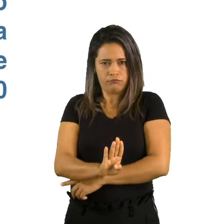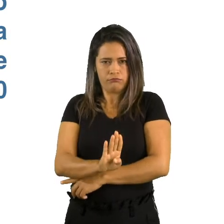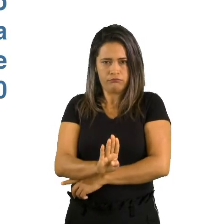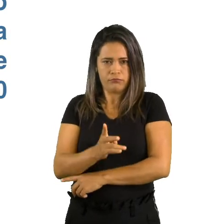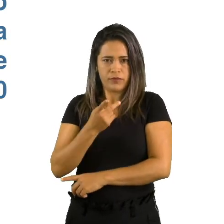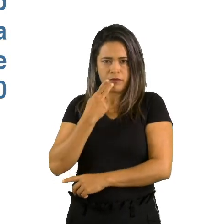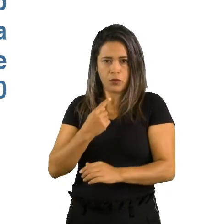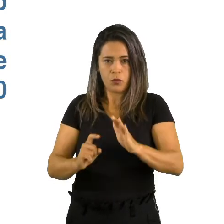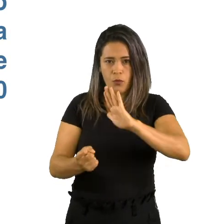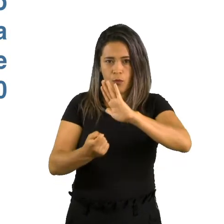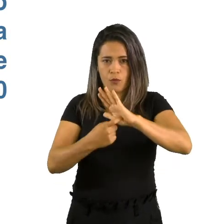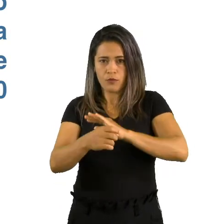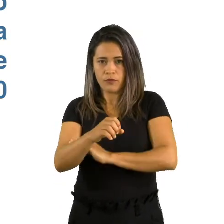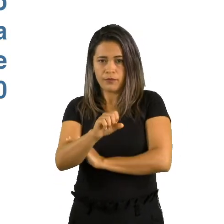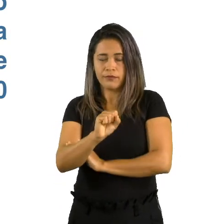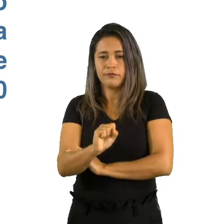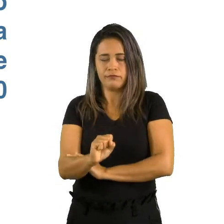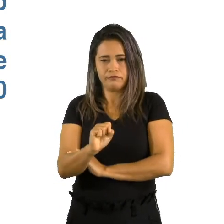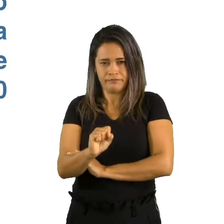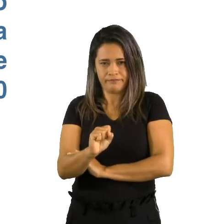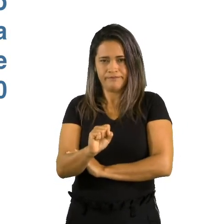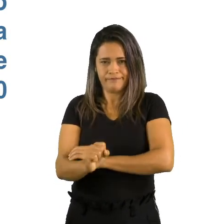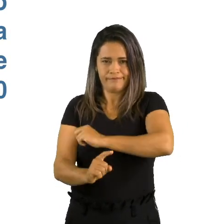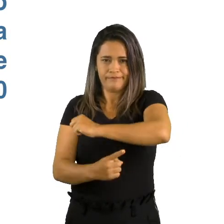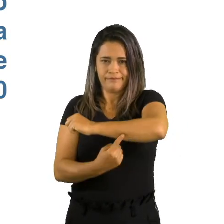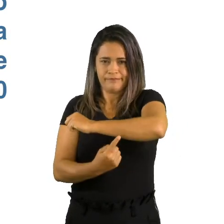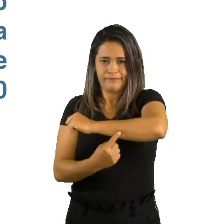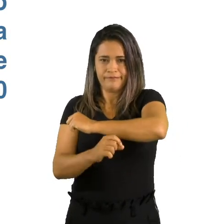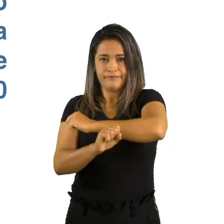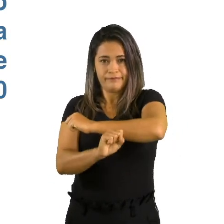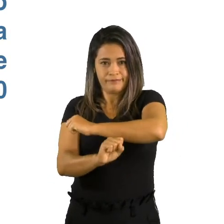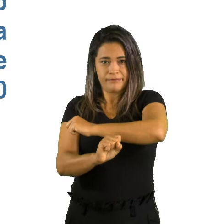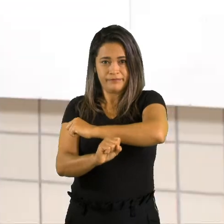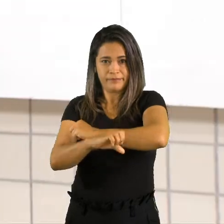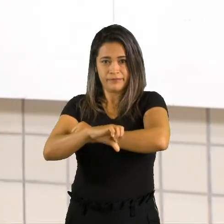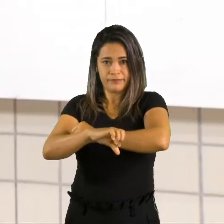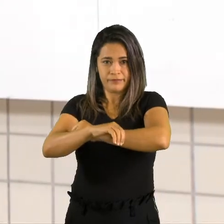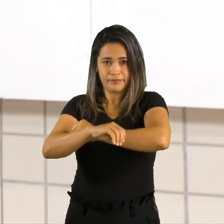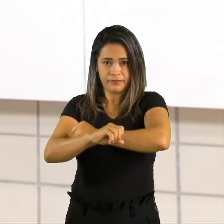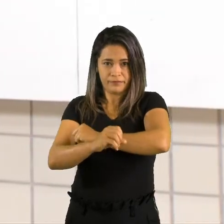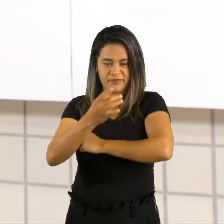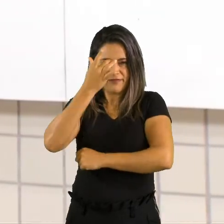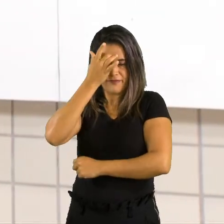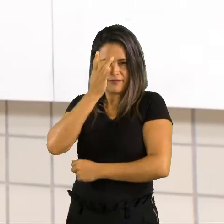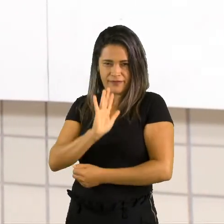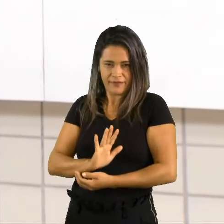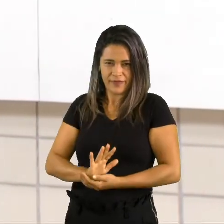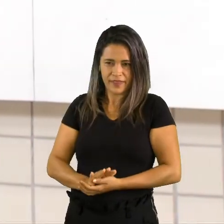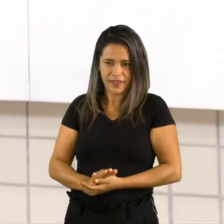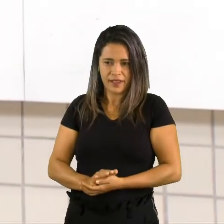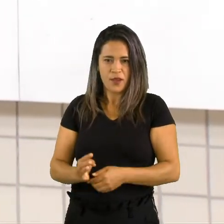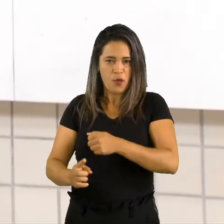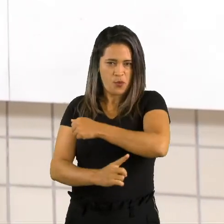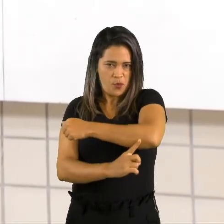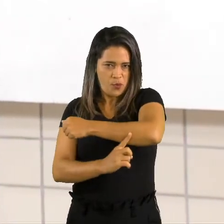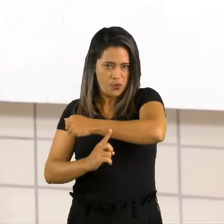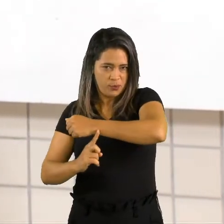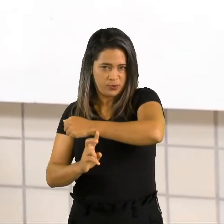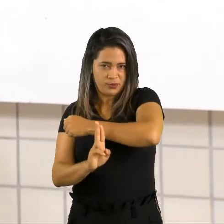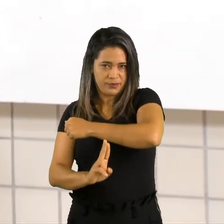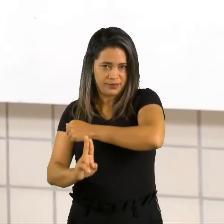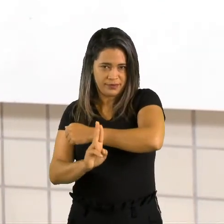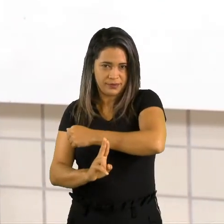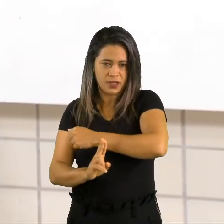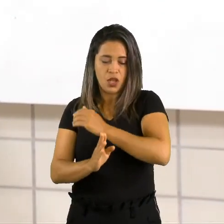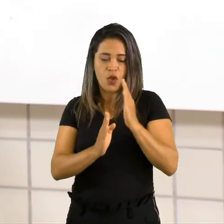o ponto S que está o 990. Tá bom, pessoal? Fácil, né? Localizar na reta. Quando ele fala de